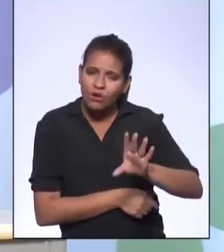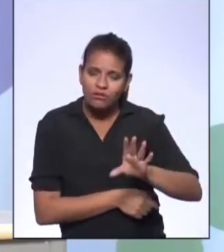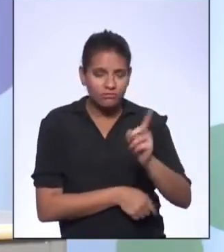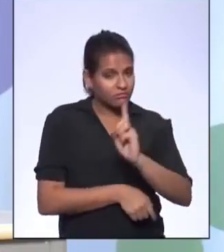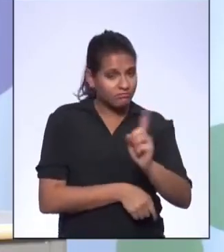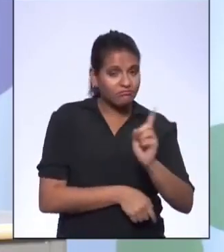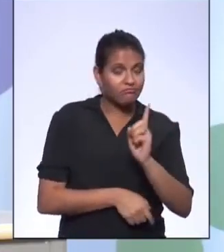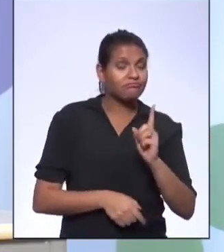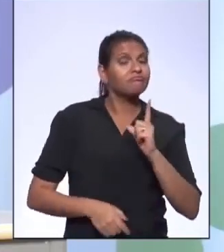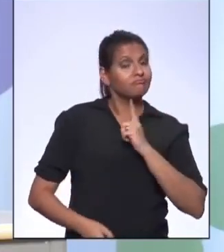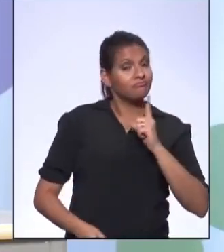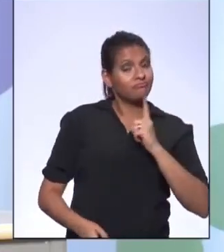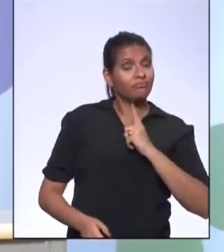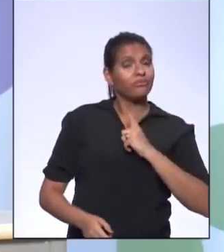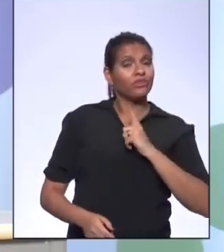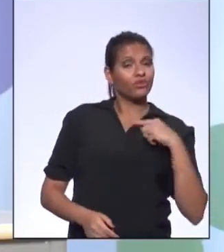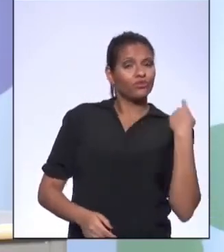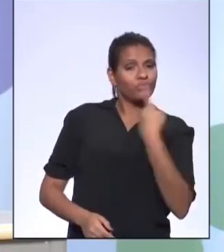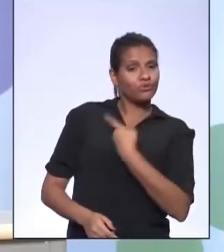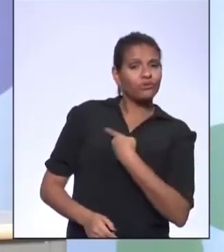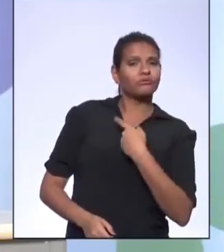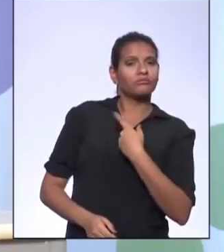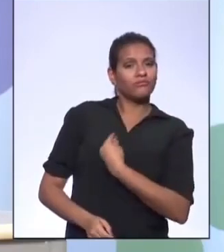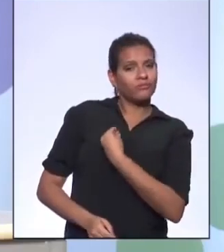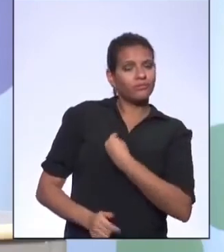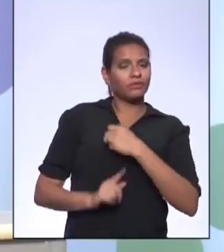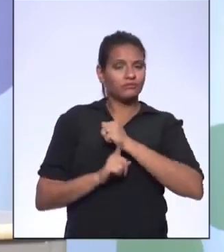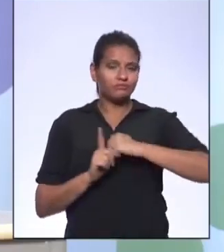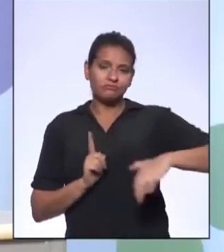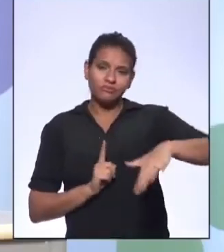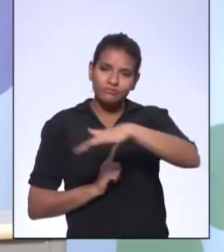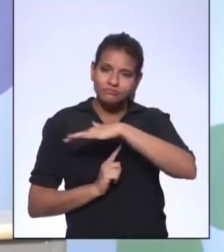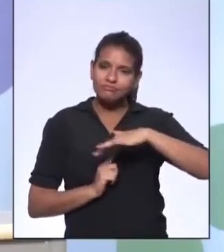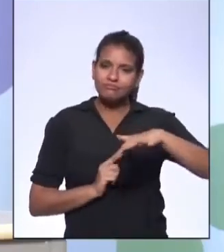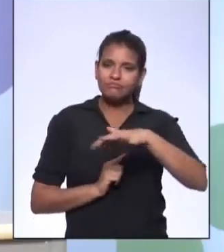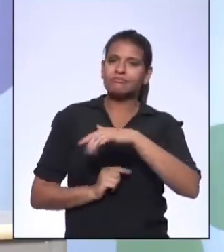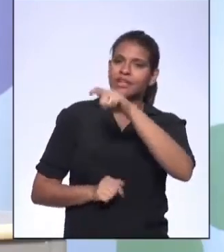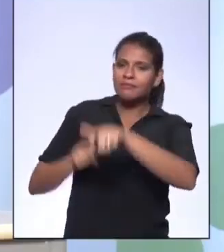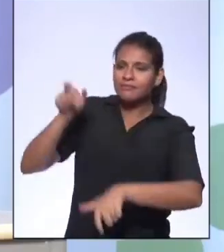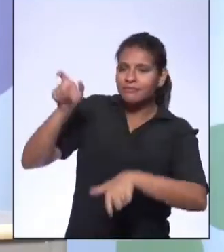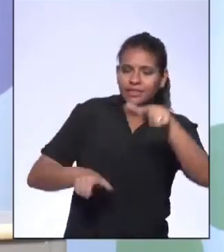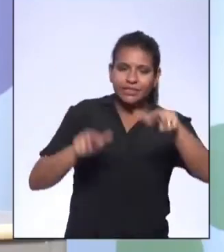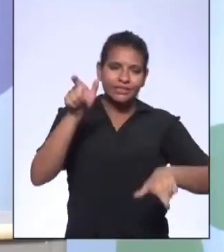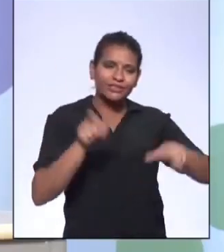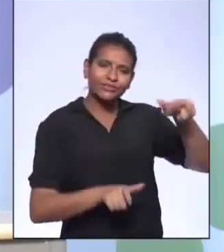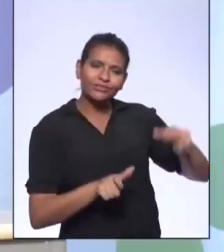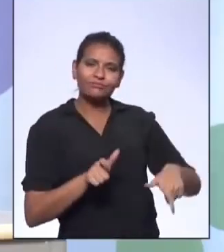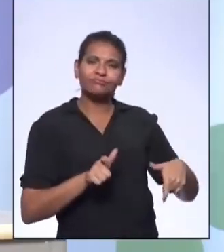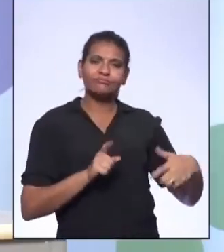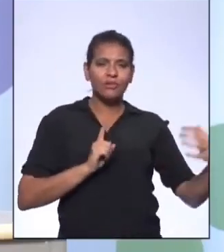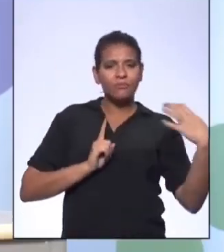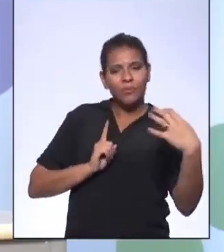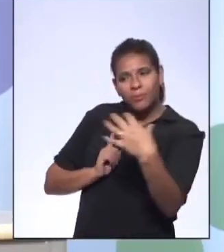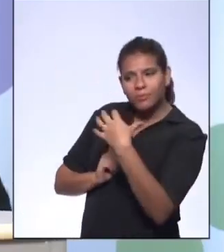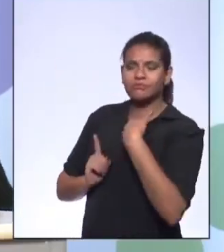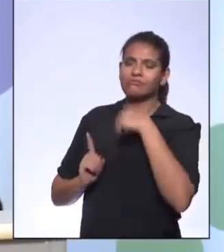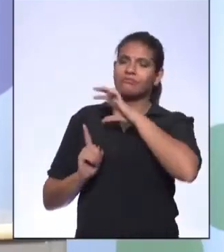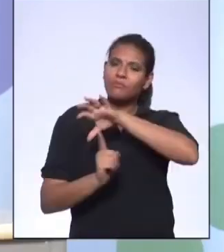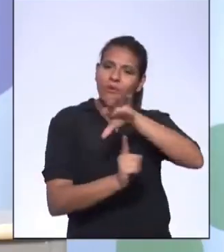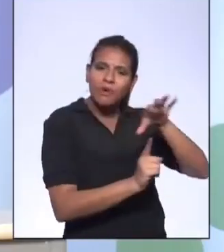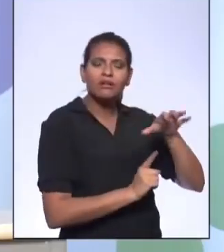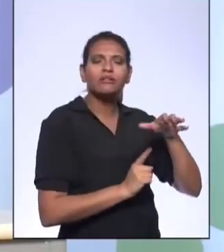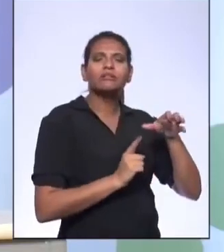com os outros, e essa interação produz um conjunto de crenças, de costumes, de valores e